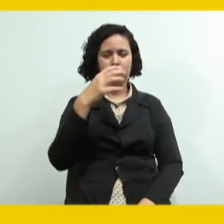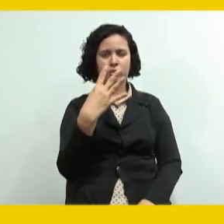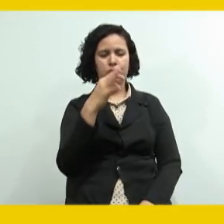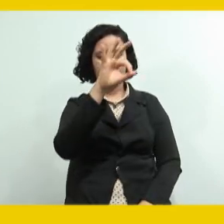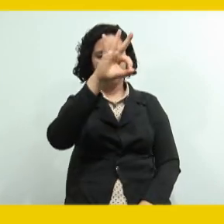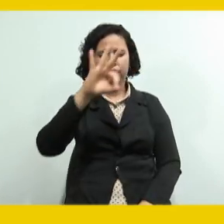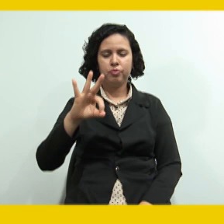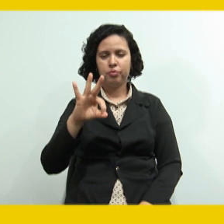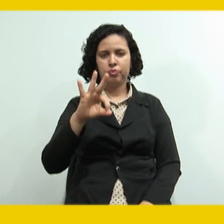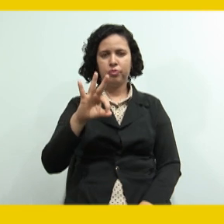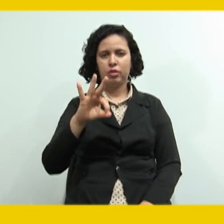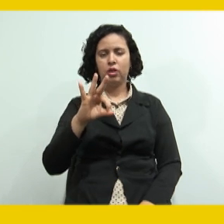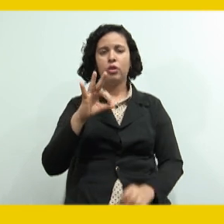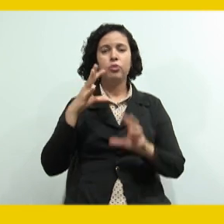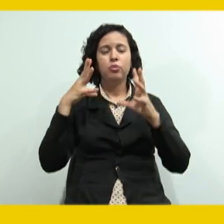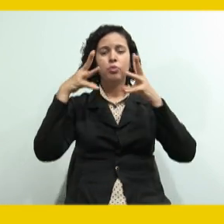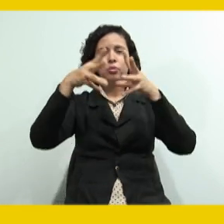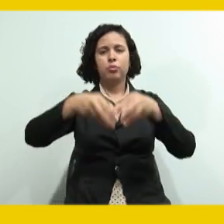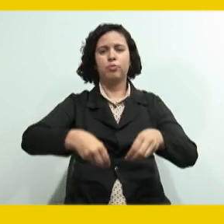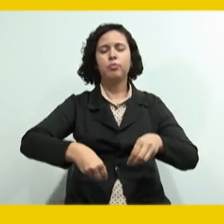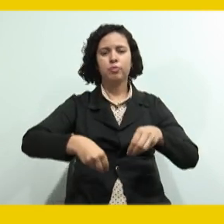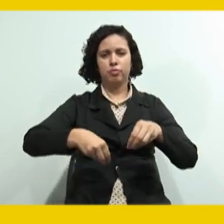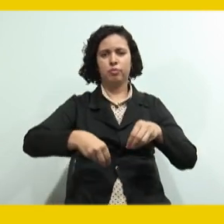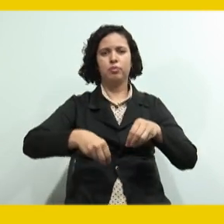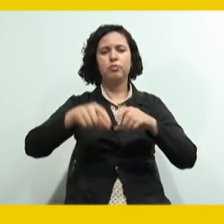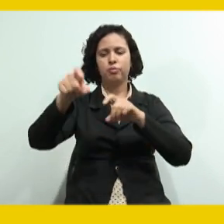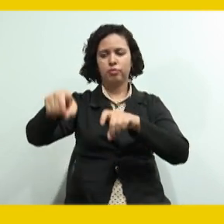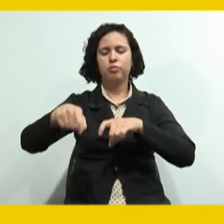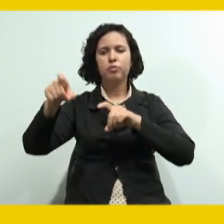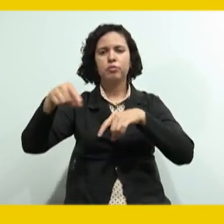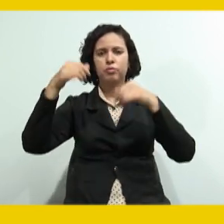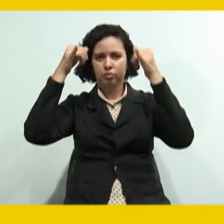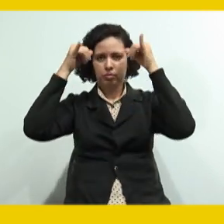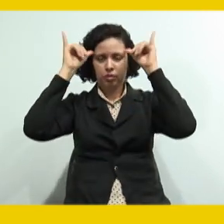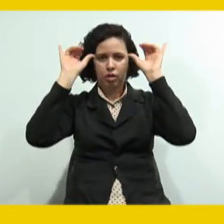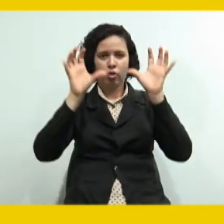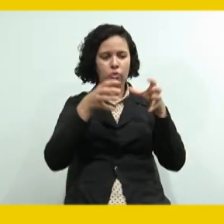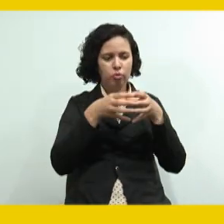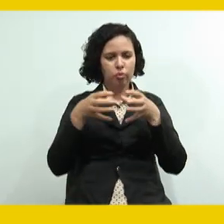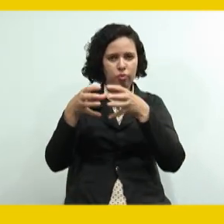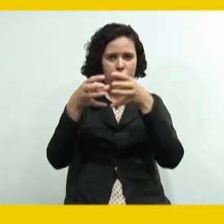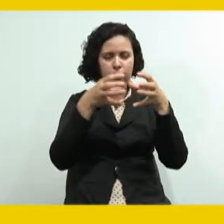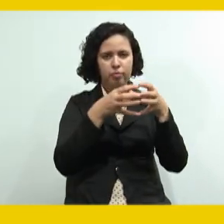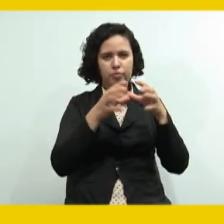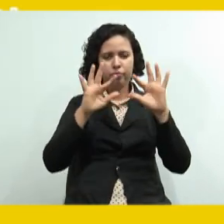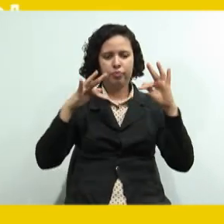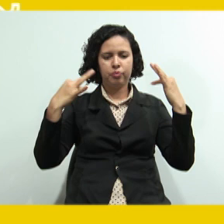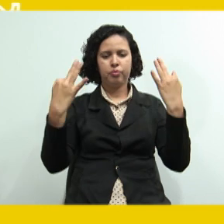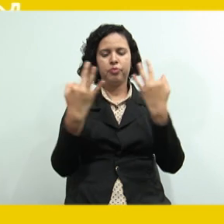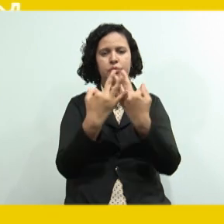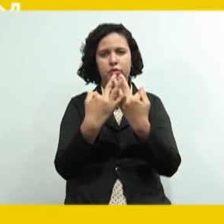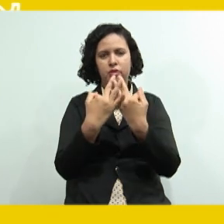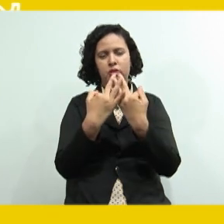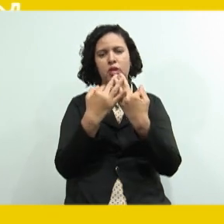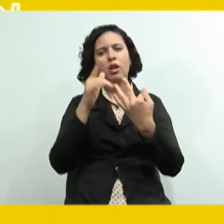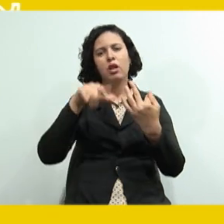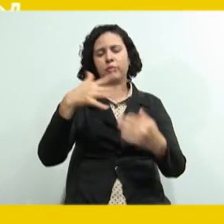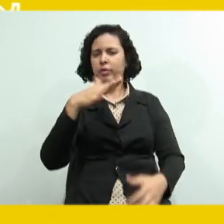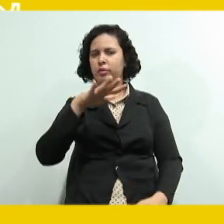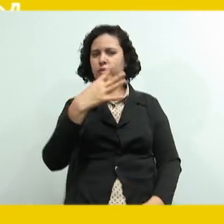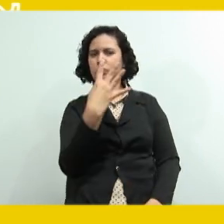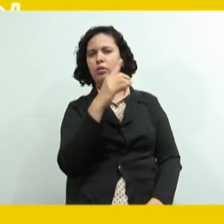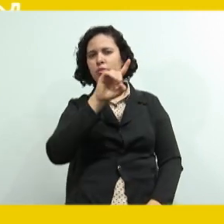84,4% do total de estabelecimentos agropecuários brasileiros pertencem a grupos familiares. São aproximadamente